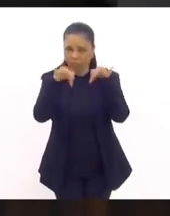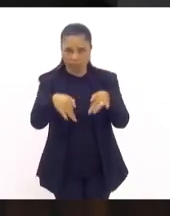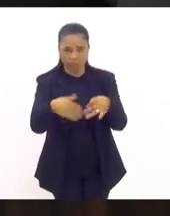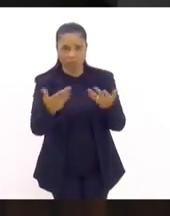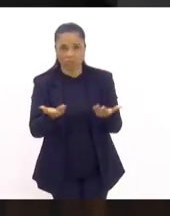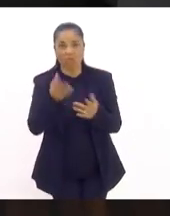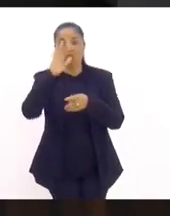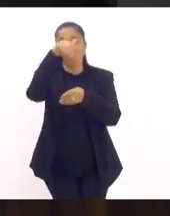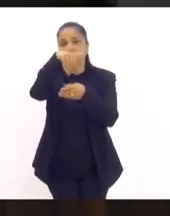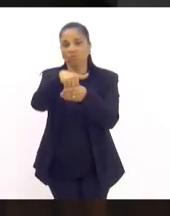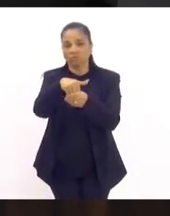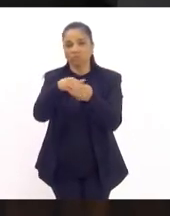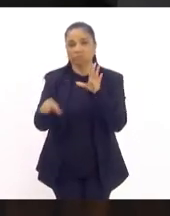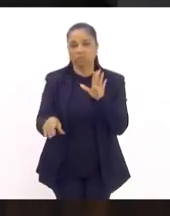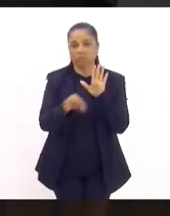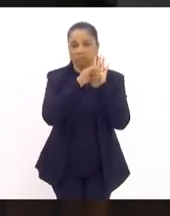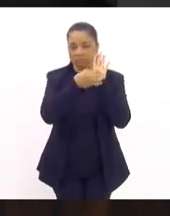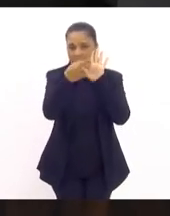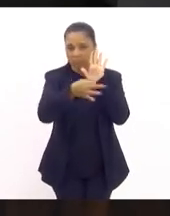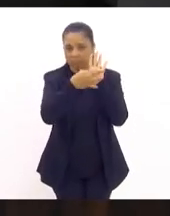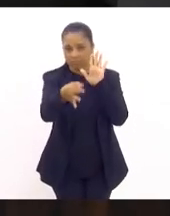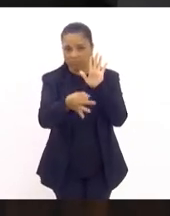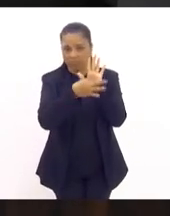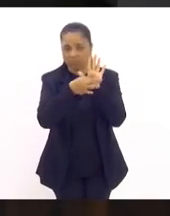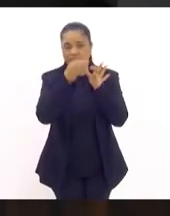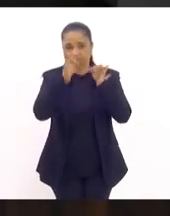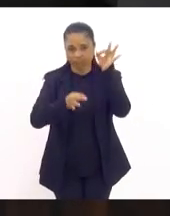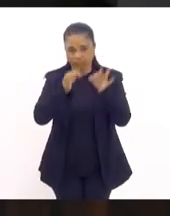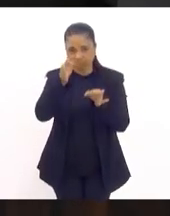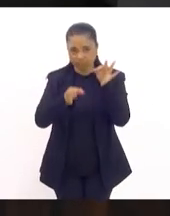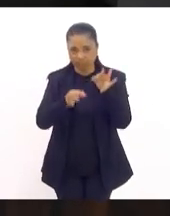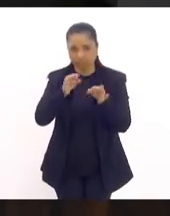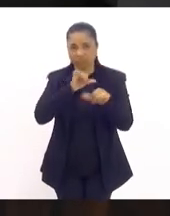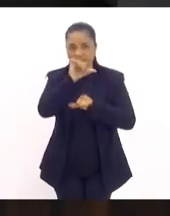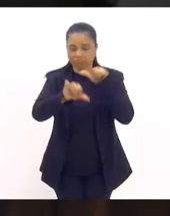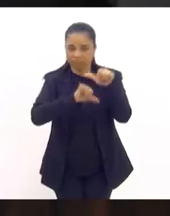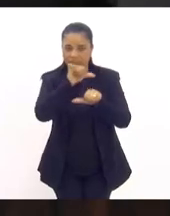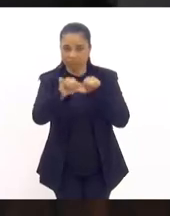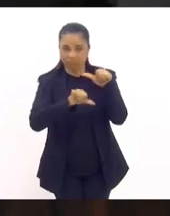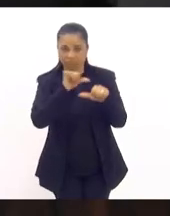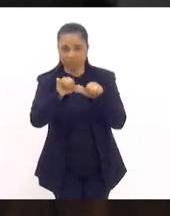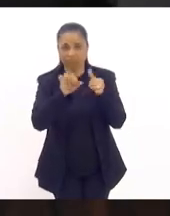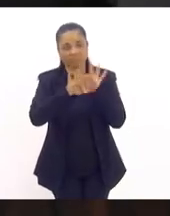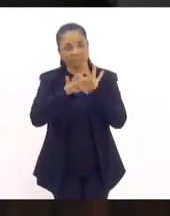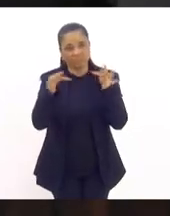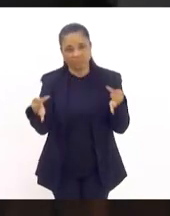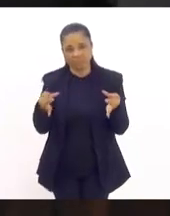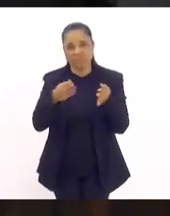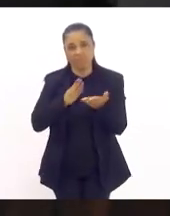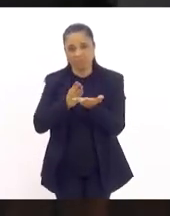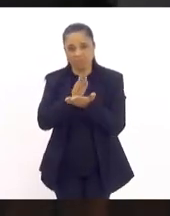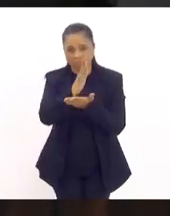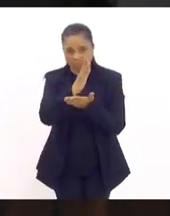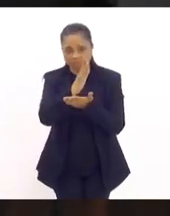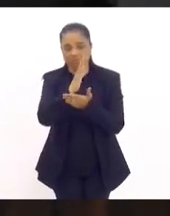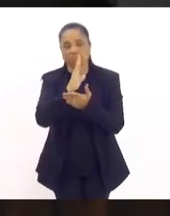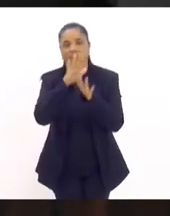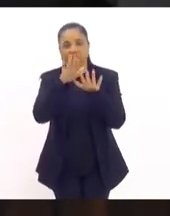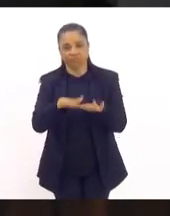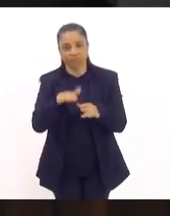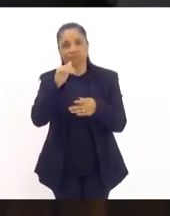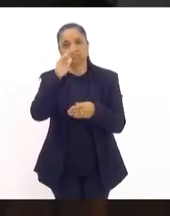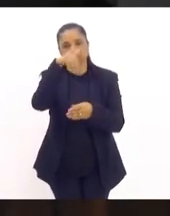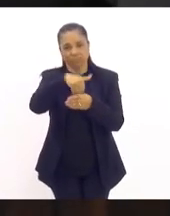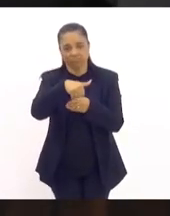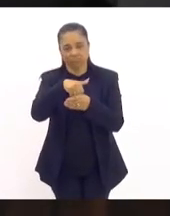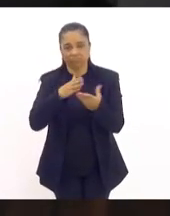Em votação, parecer da Comissão de Indicações Legislativas pela transformação em indicação simples. Senhores que aprovam, permaneçam como estão.